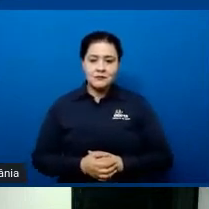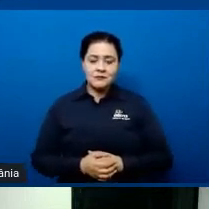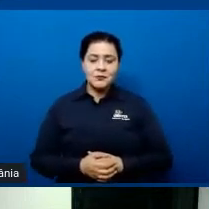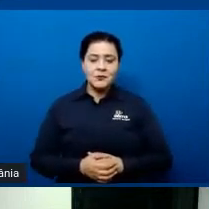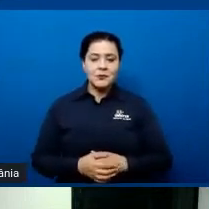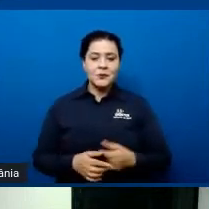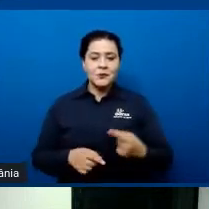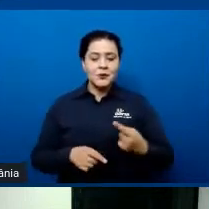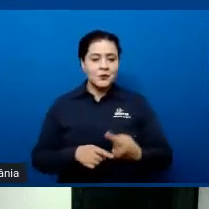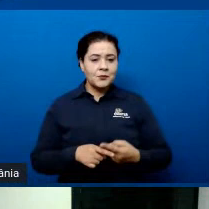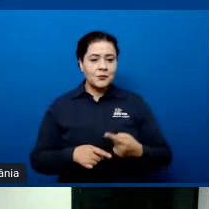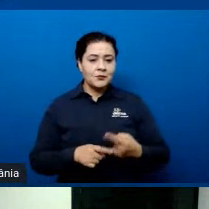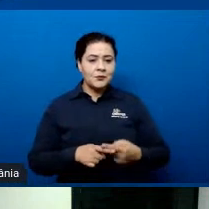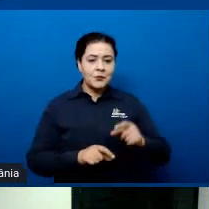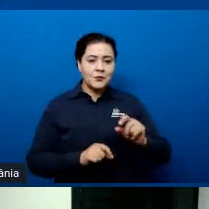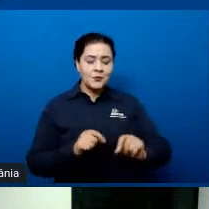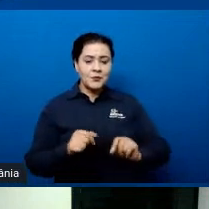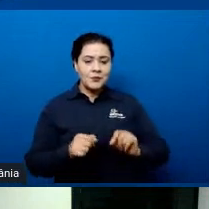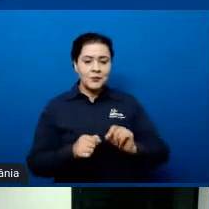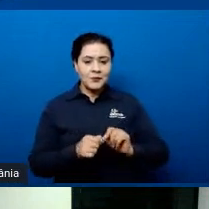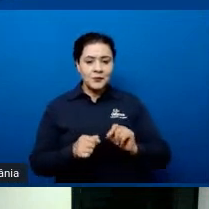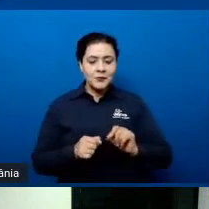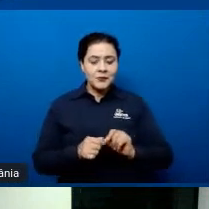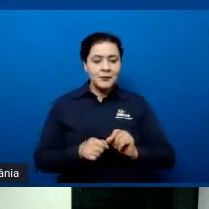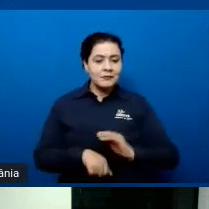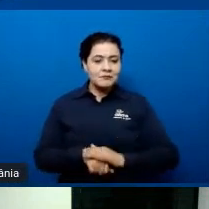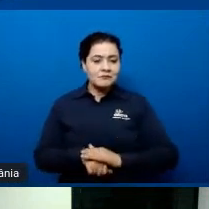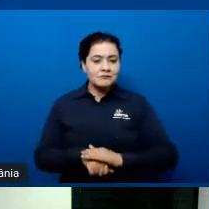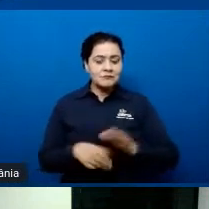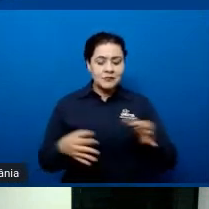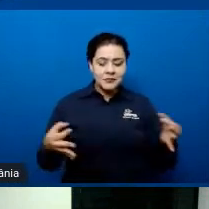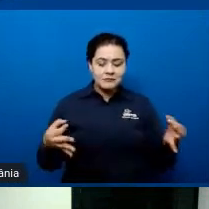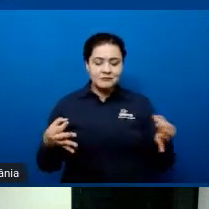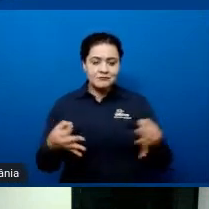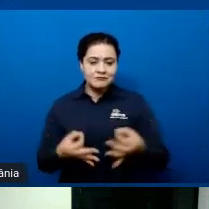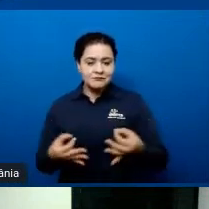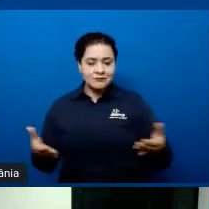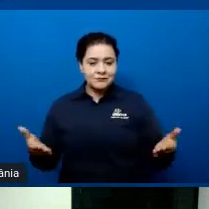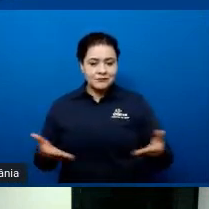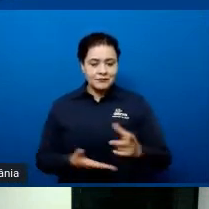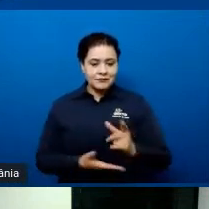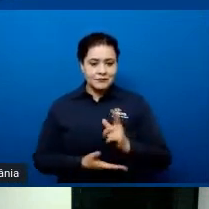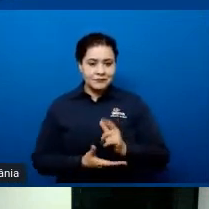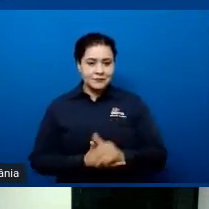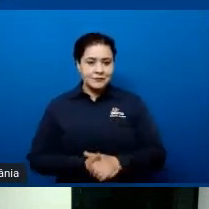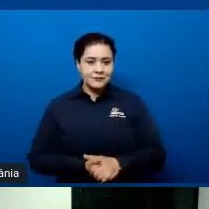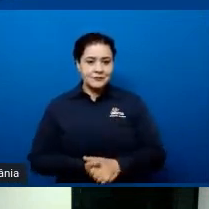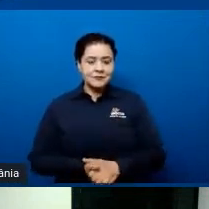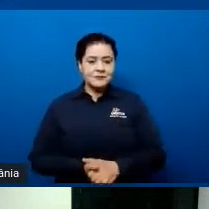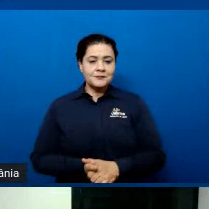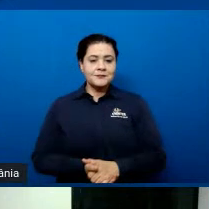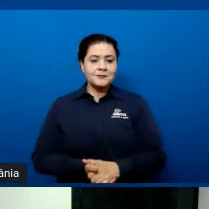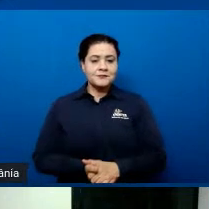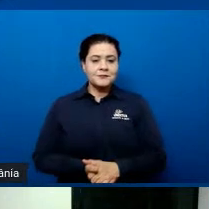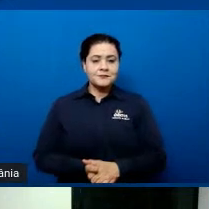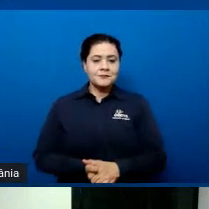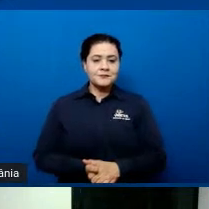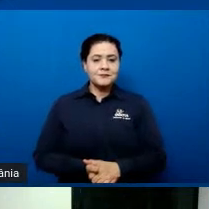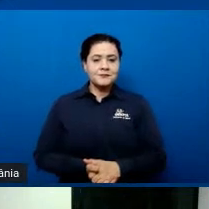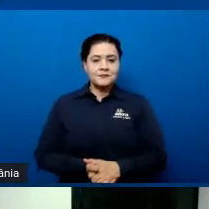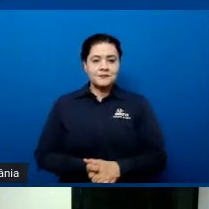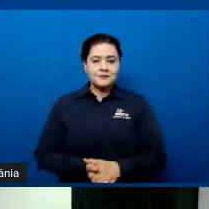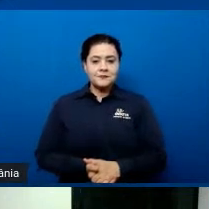aí é a questão mais assertiva que a gente tem hoje. Tá? Eu